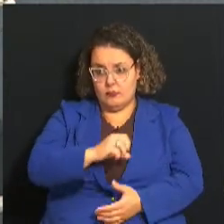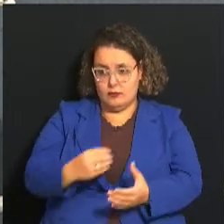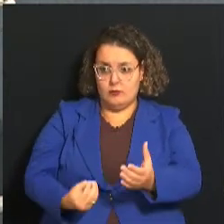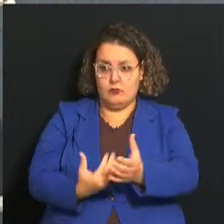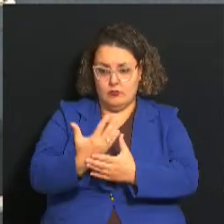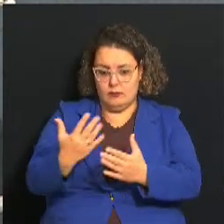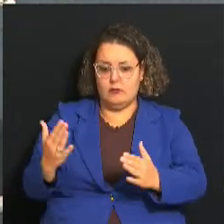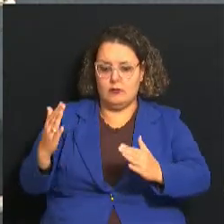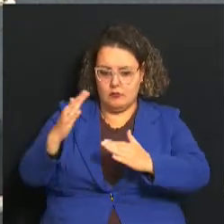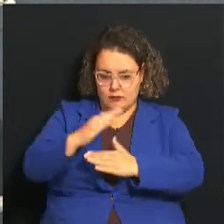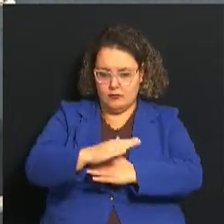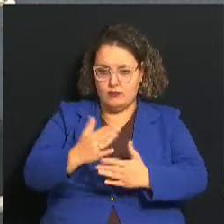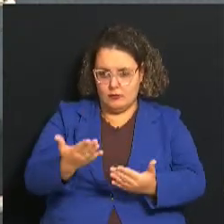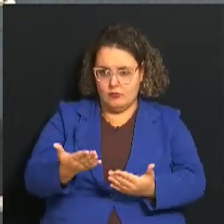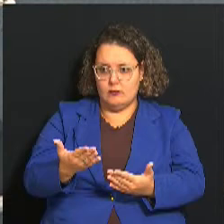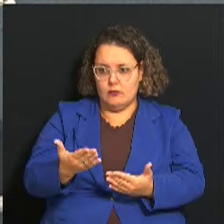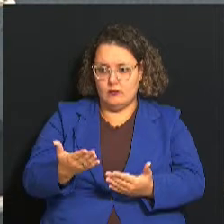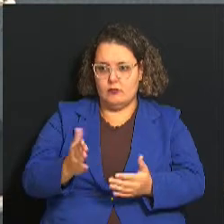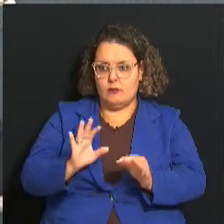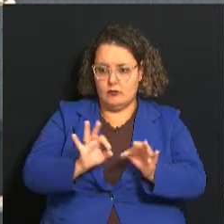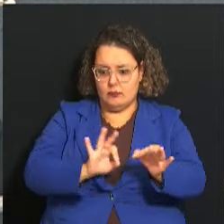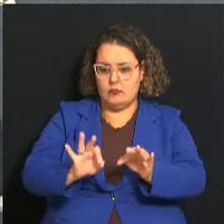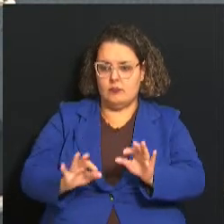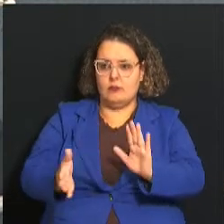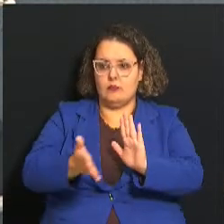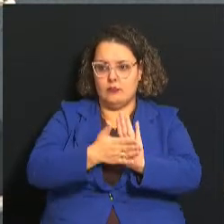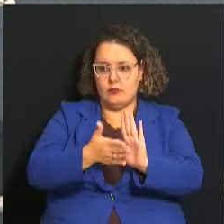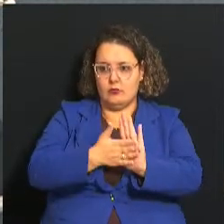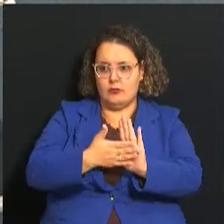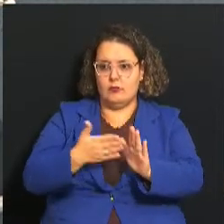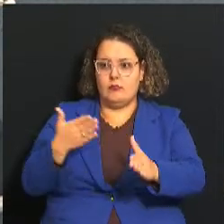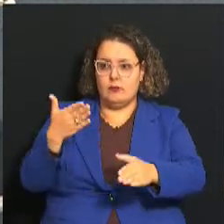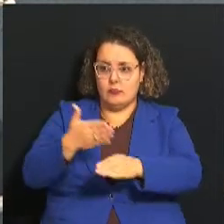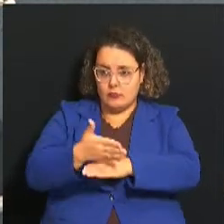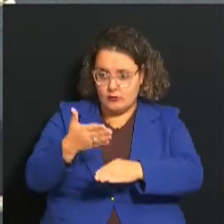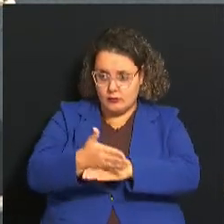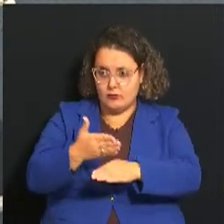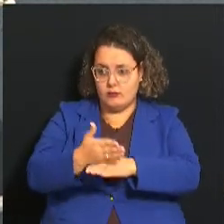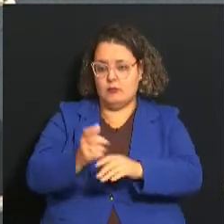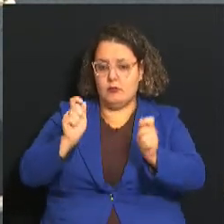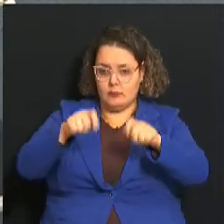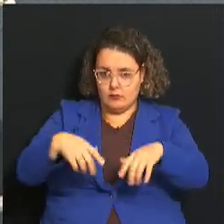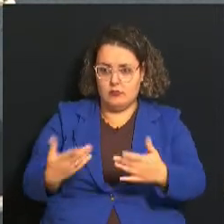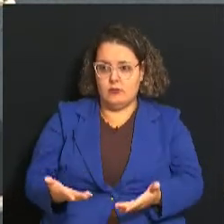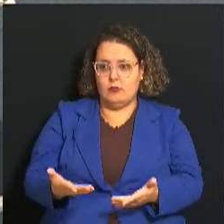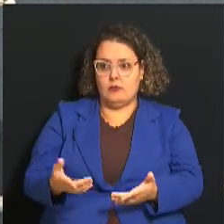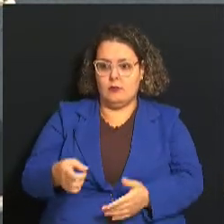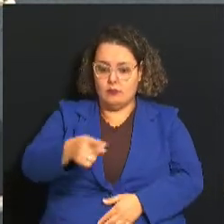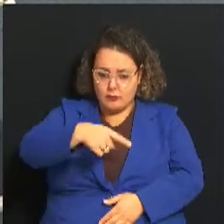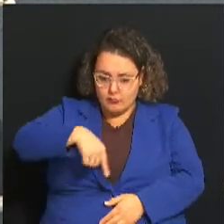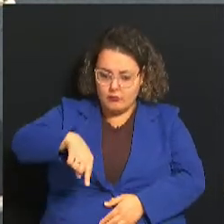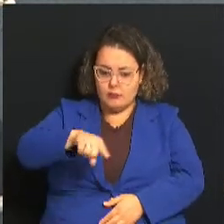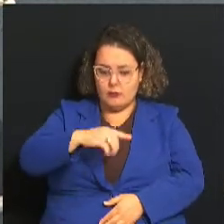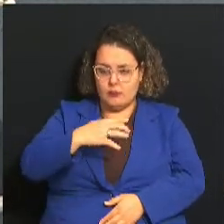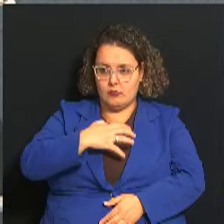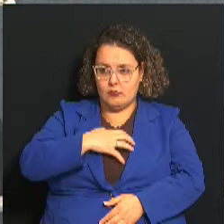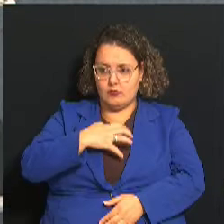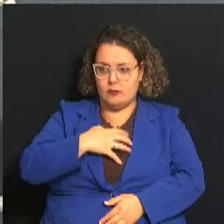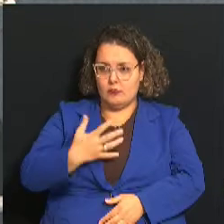estava organizado para propor que a gente participe mais efetivamente e que essa seja uma forma da